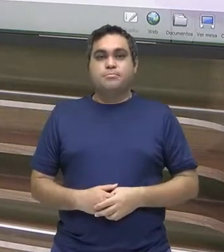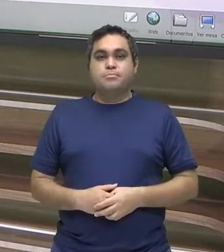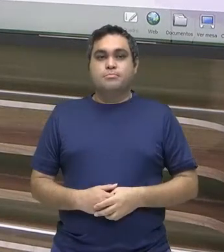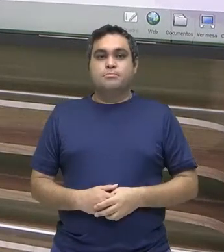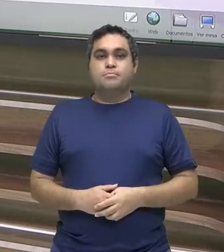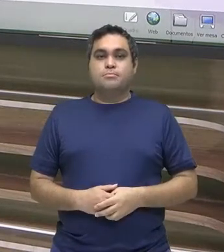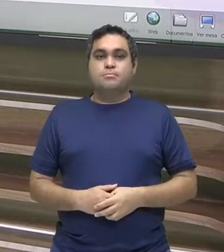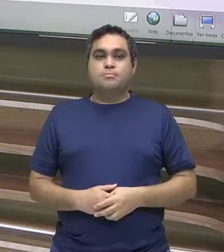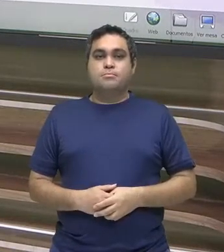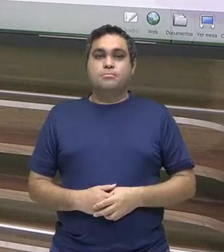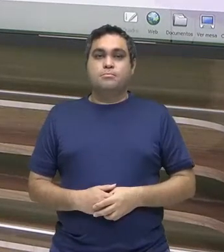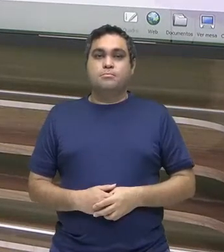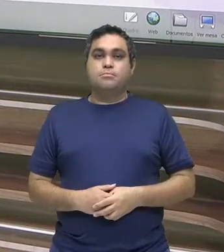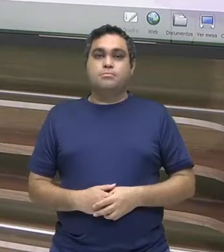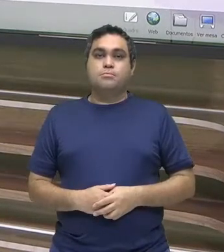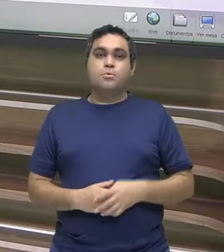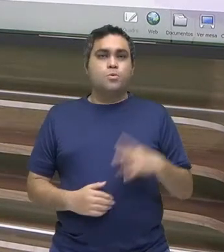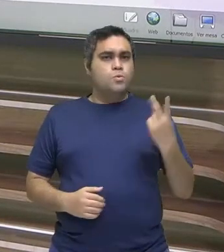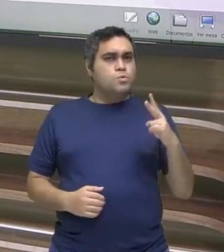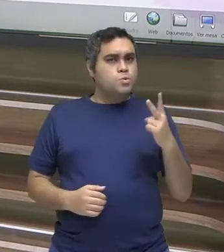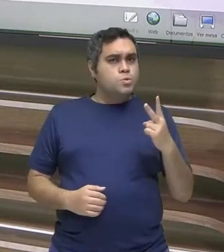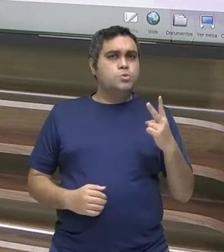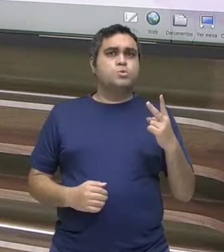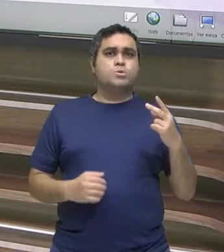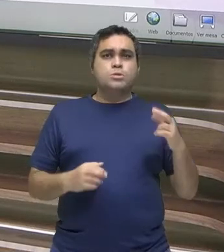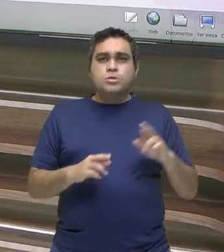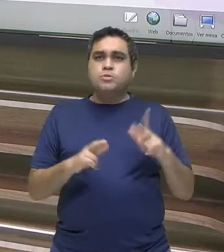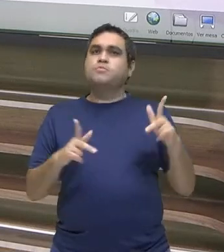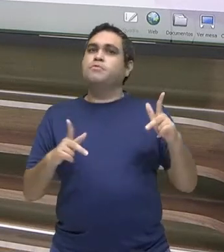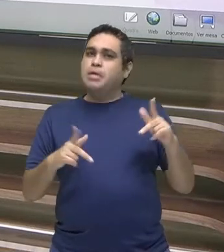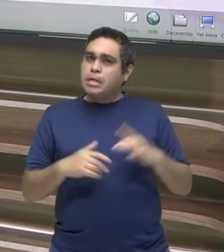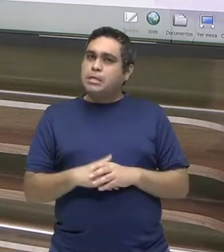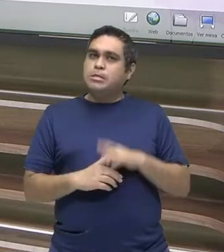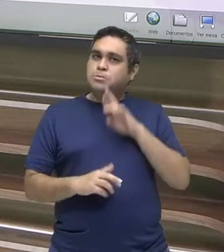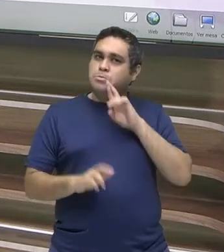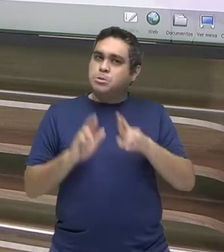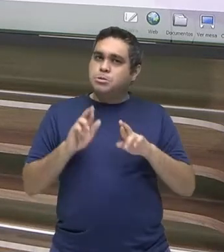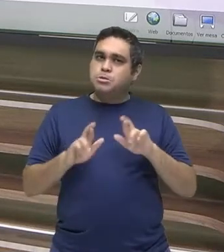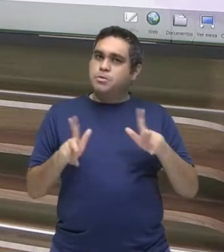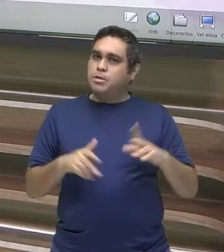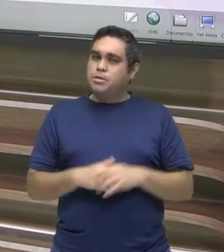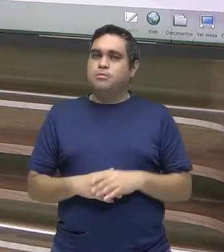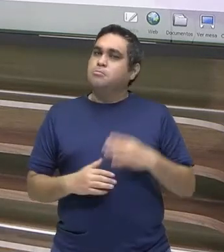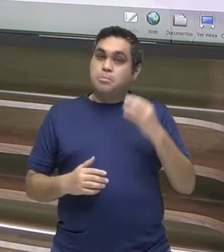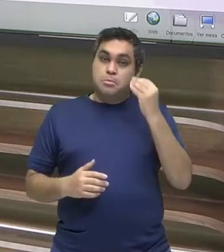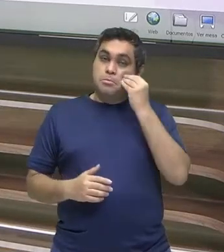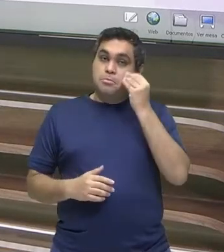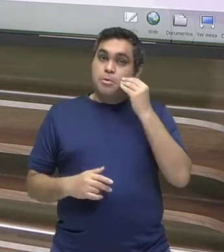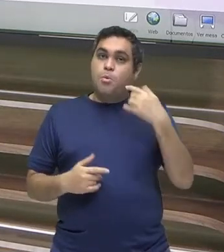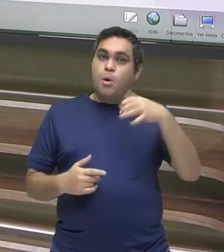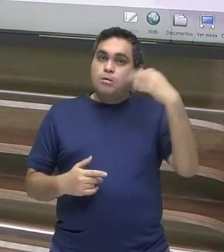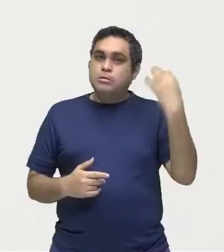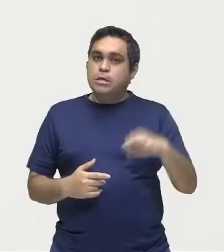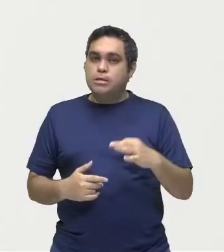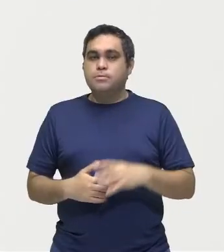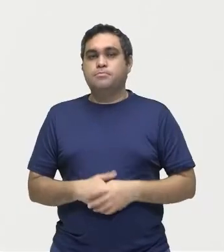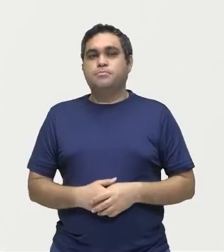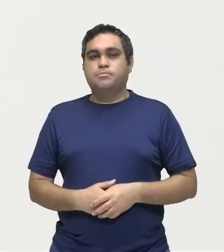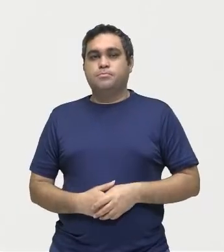nenhum dos dois concordou com uma única alternativa. Então, vamos ver aí qual dos dois aí acertou essa questão. Vamos para a